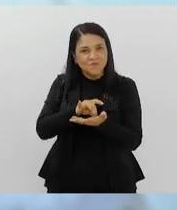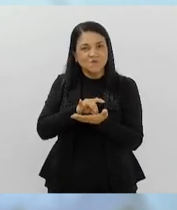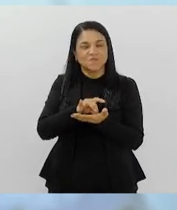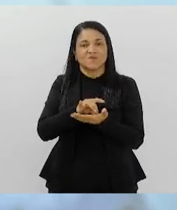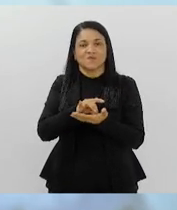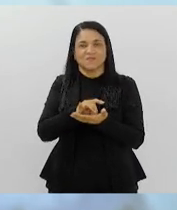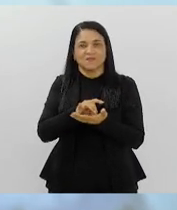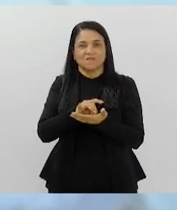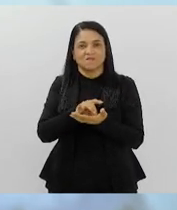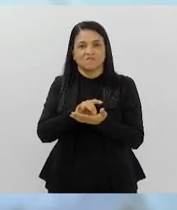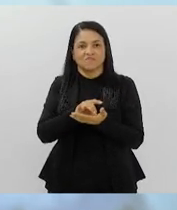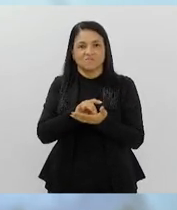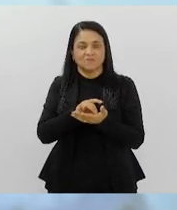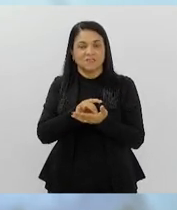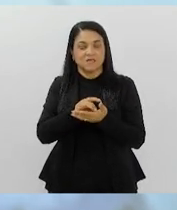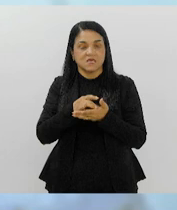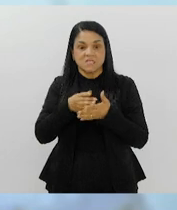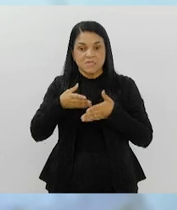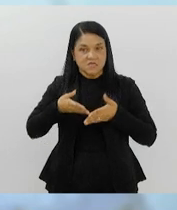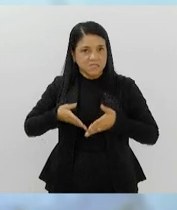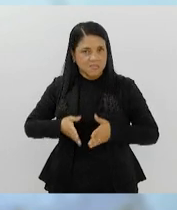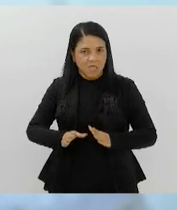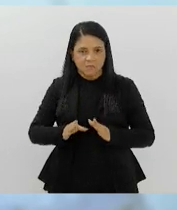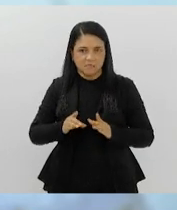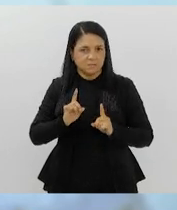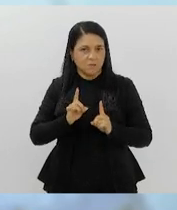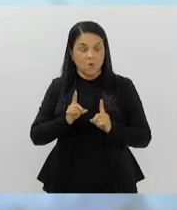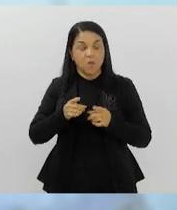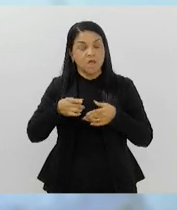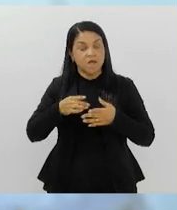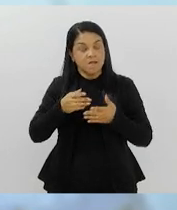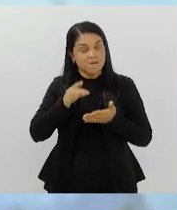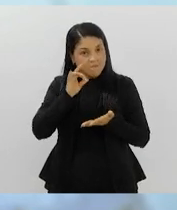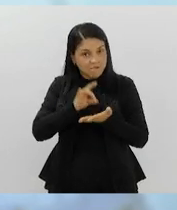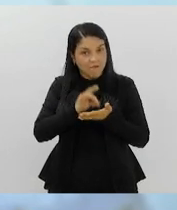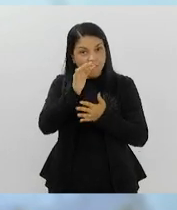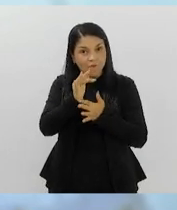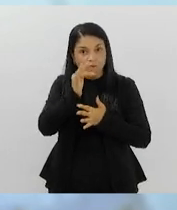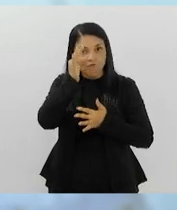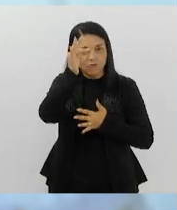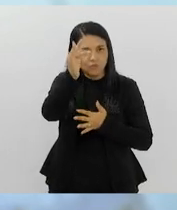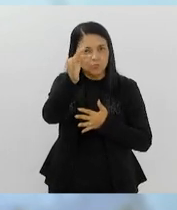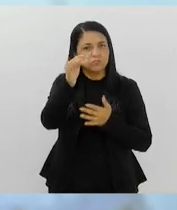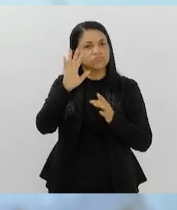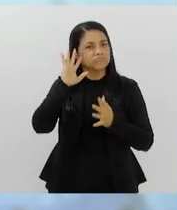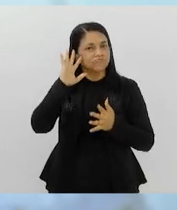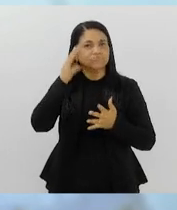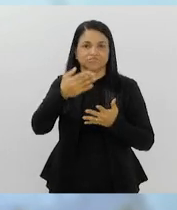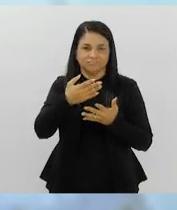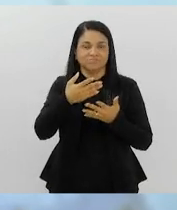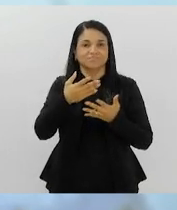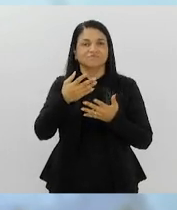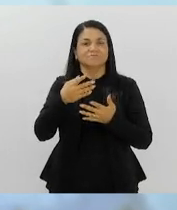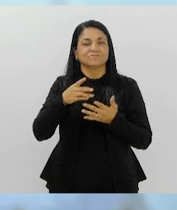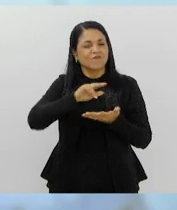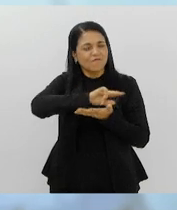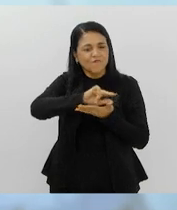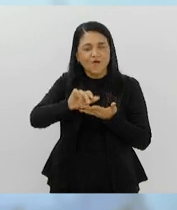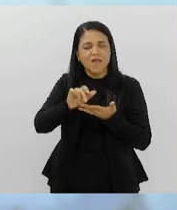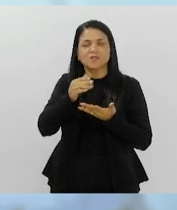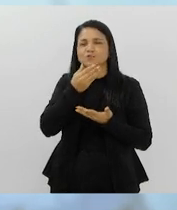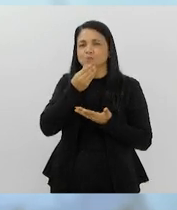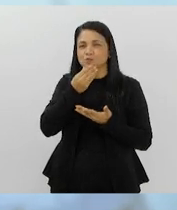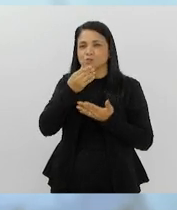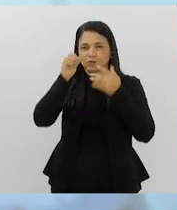não determina qual será o seu futuro. Então, eu acredito piamente que vários Jefferson serão gerados, não somente no Acre,